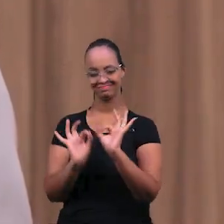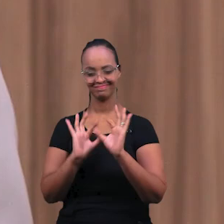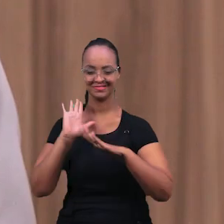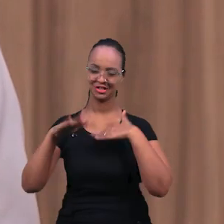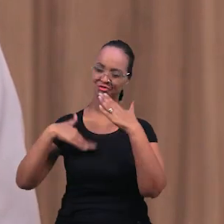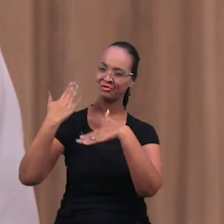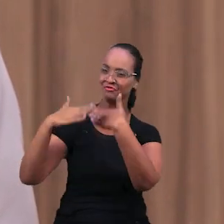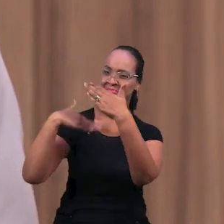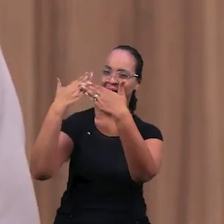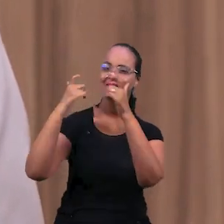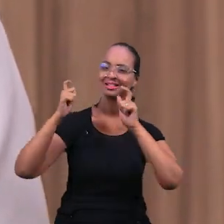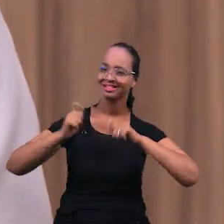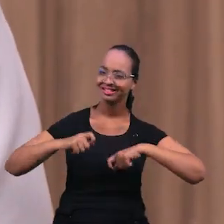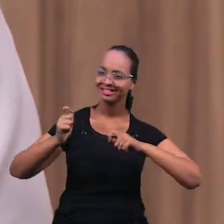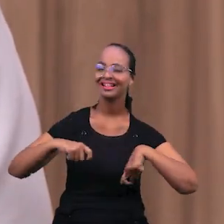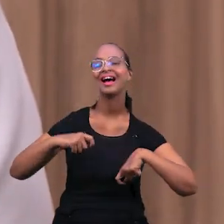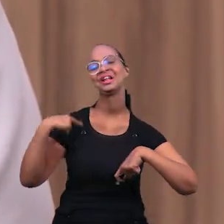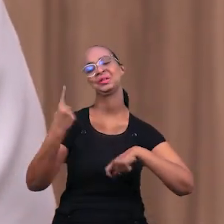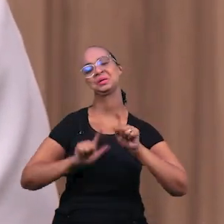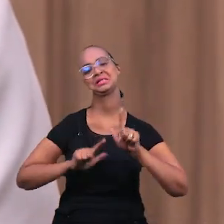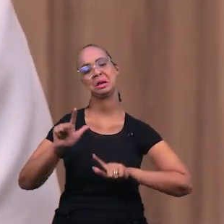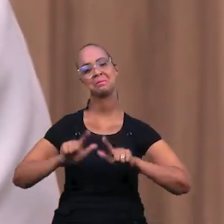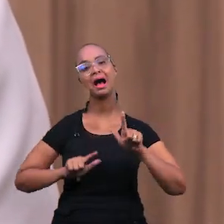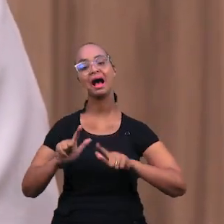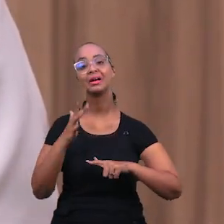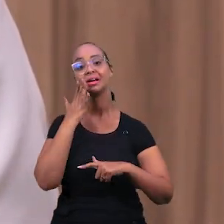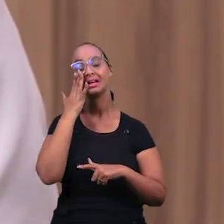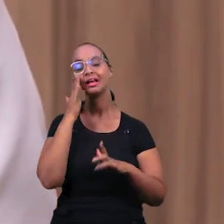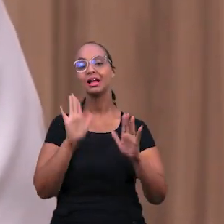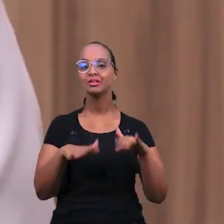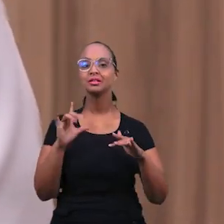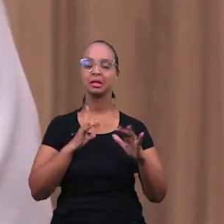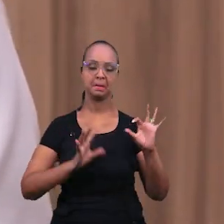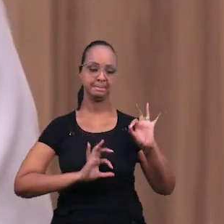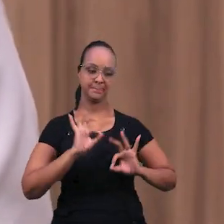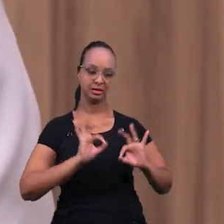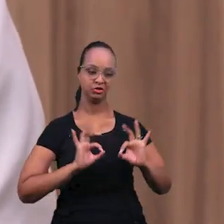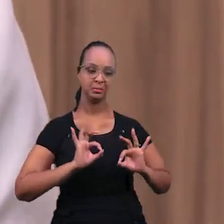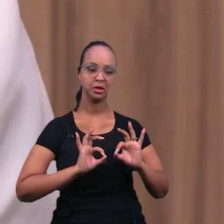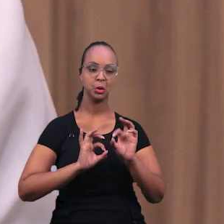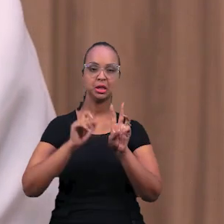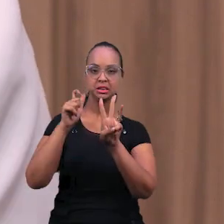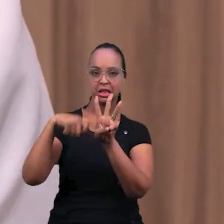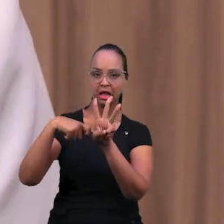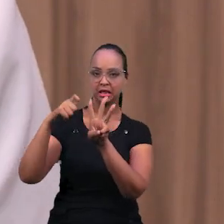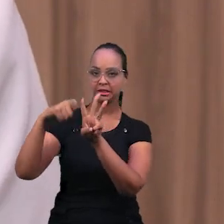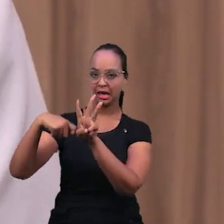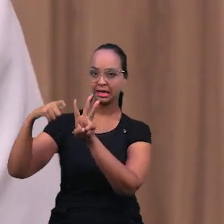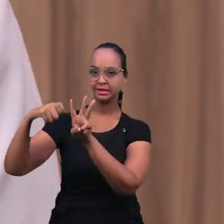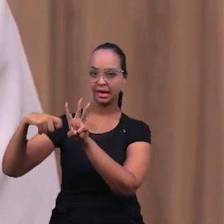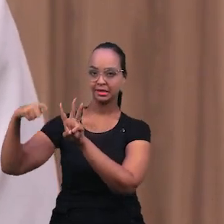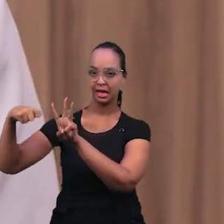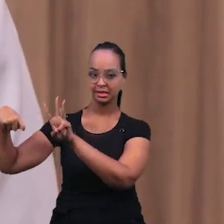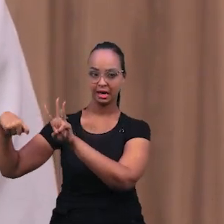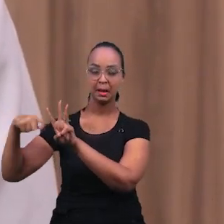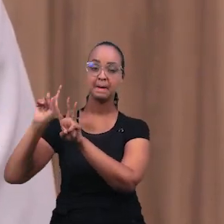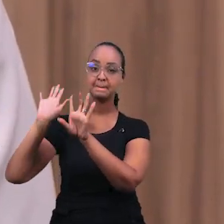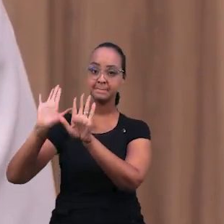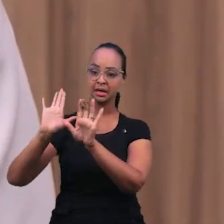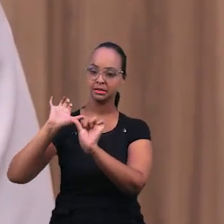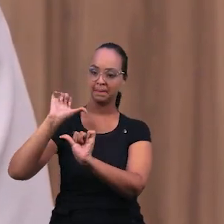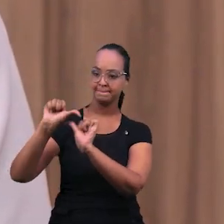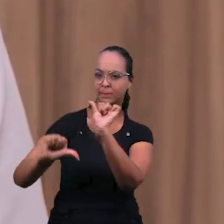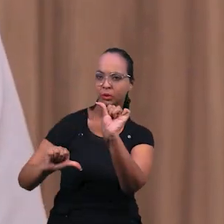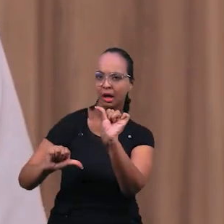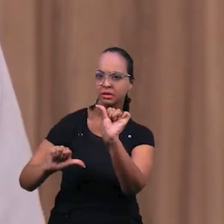dos quadros ao longo, né, do nosso trabalho. A gente geralmente faz um planejamento trimestral e ele sofre